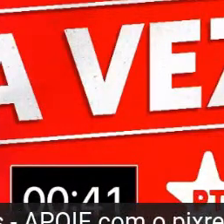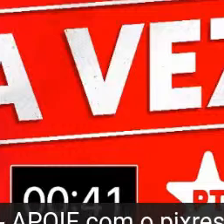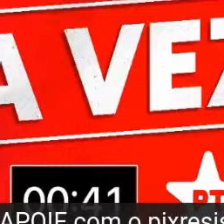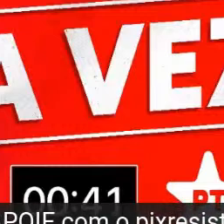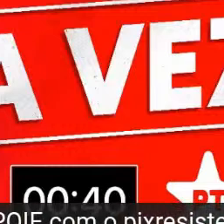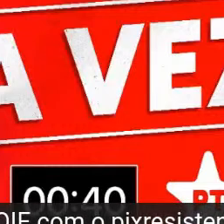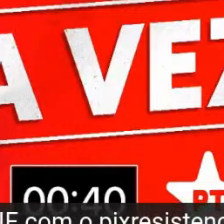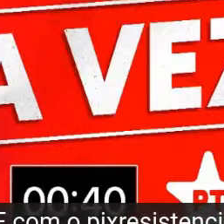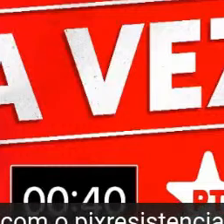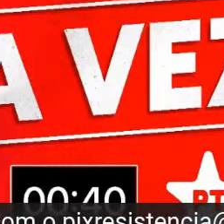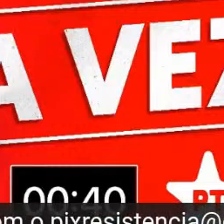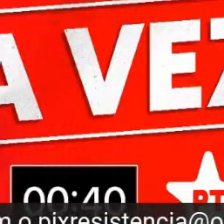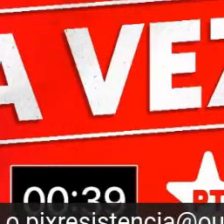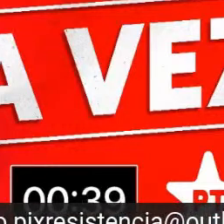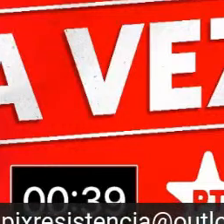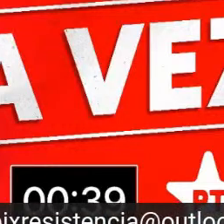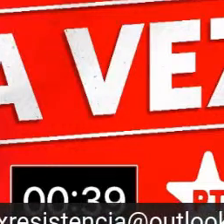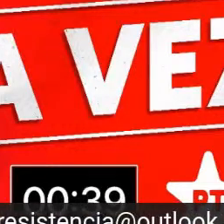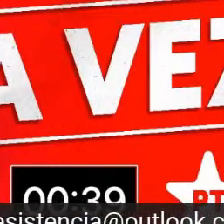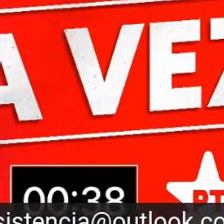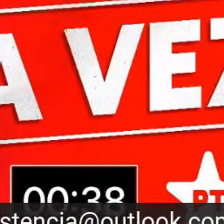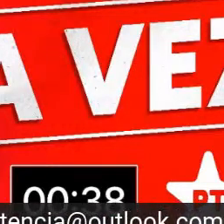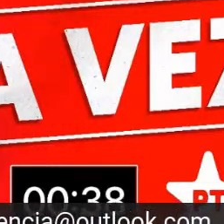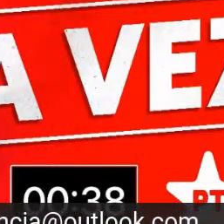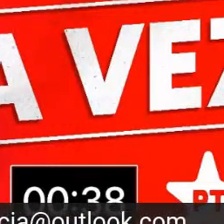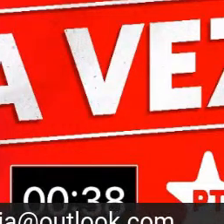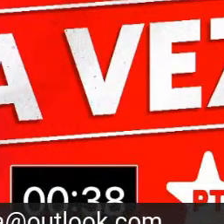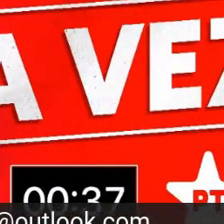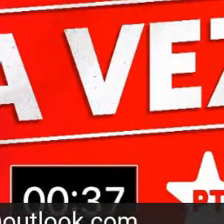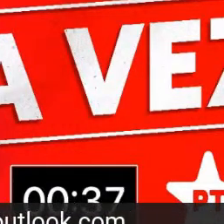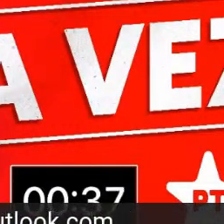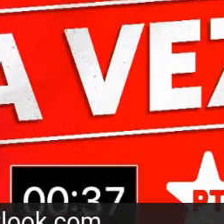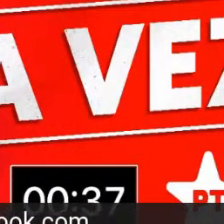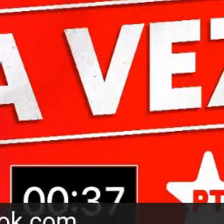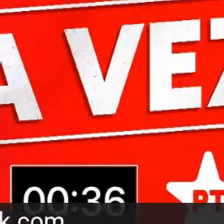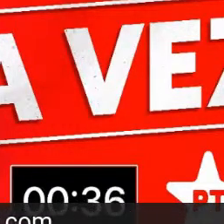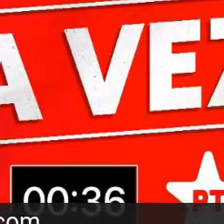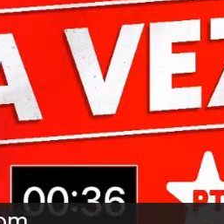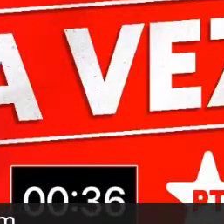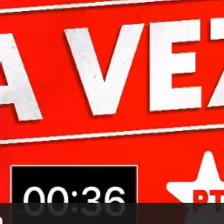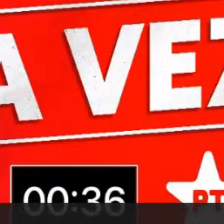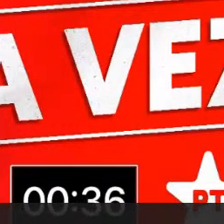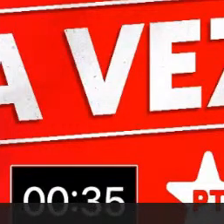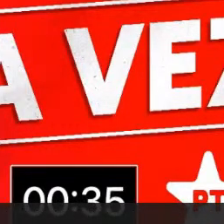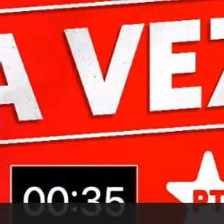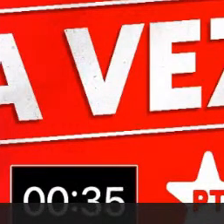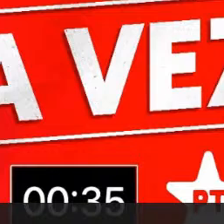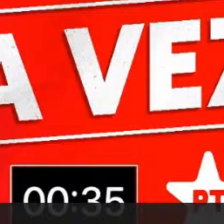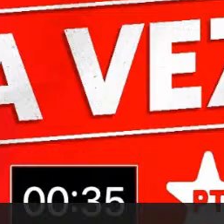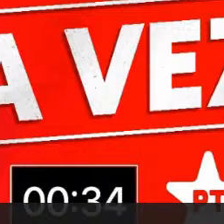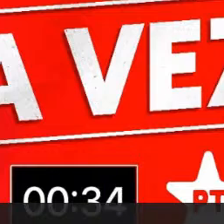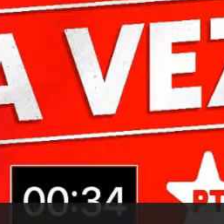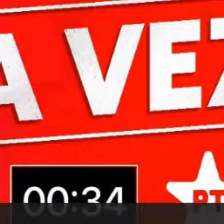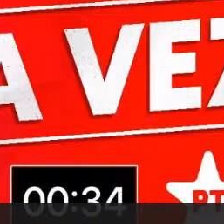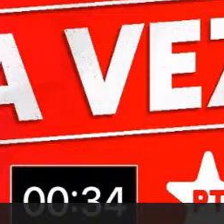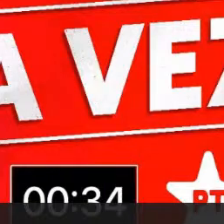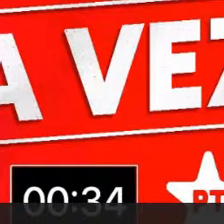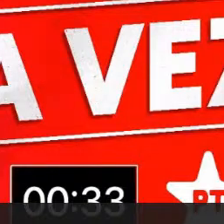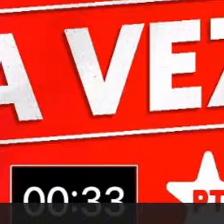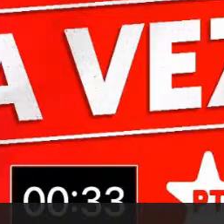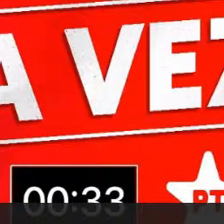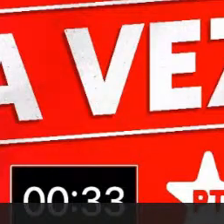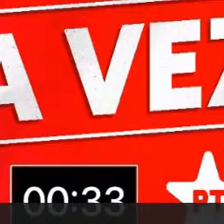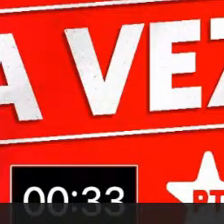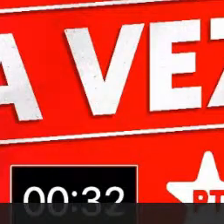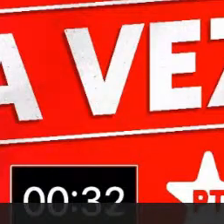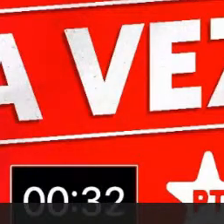eu comia, eu bebia. Tinha carne, cerveja e churrasco, e o meu Chevette cheio de gasolina.